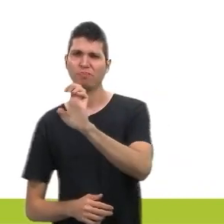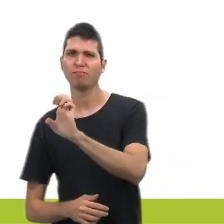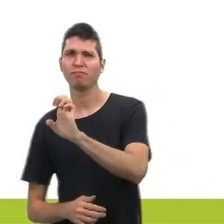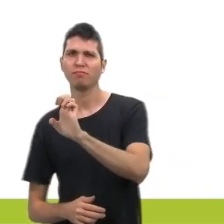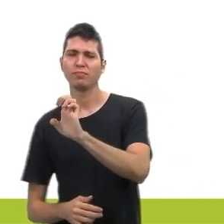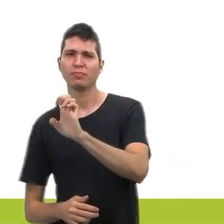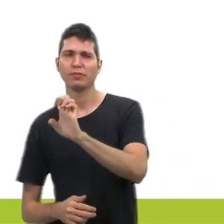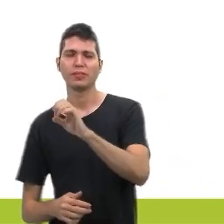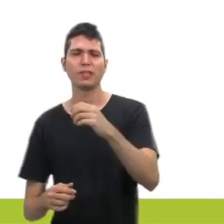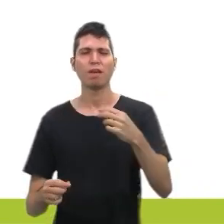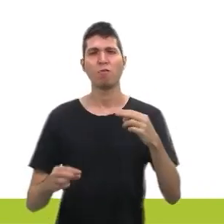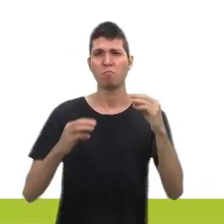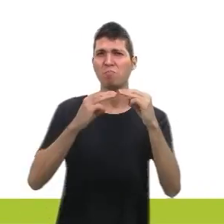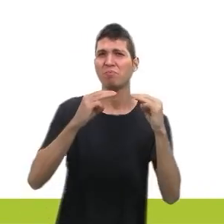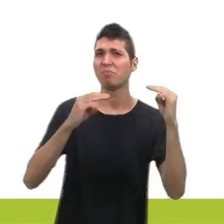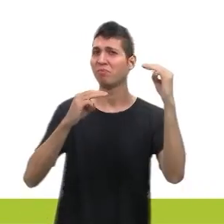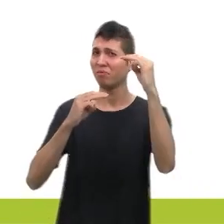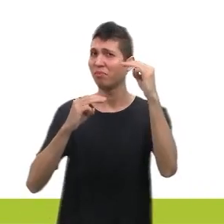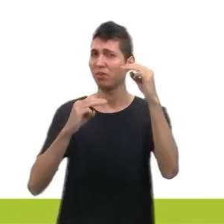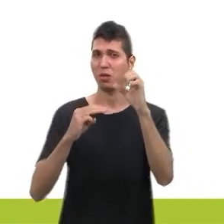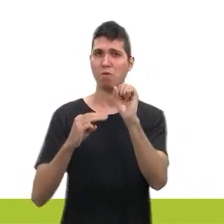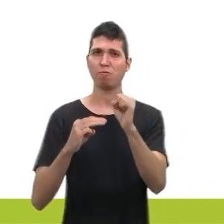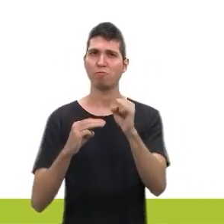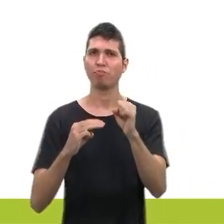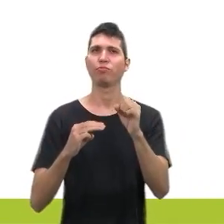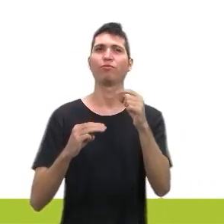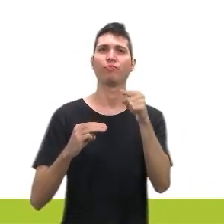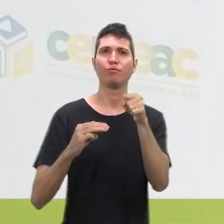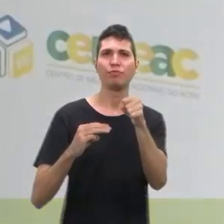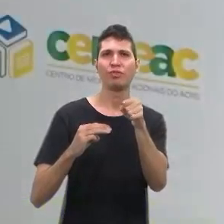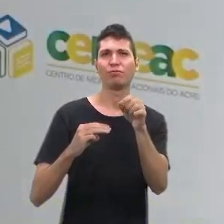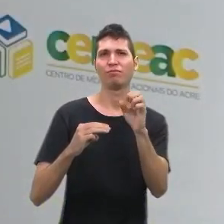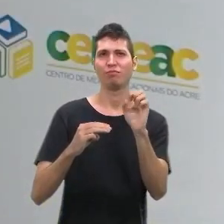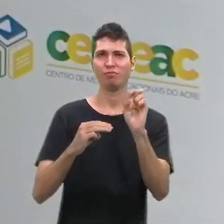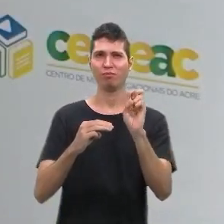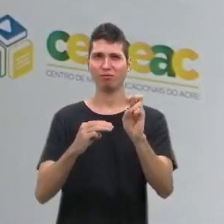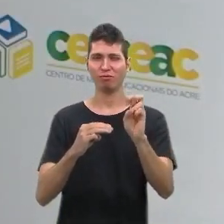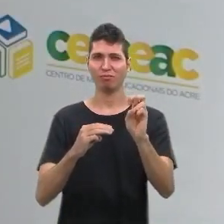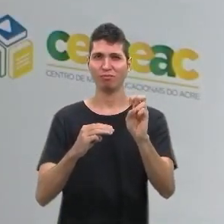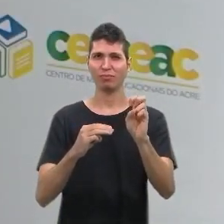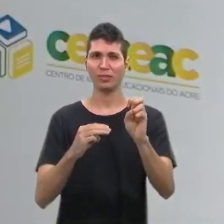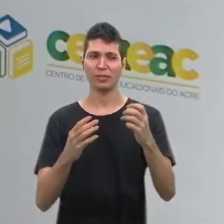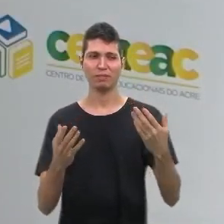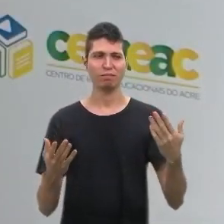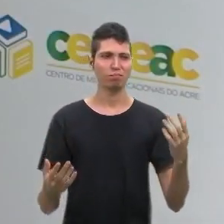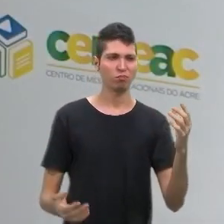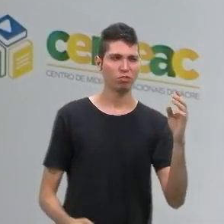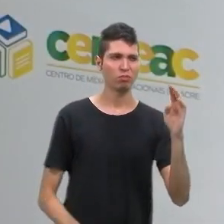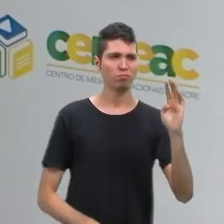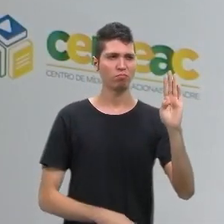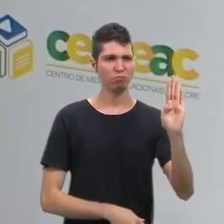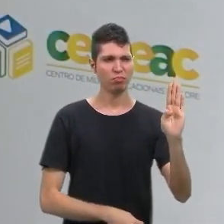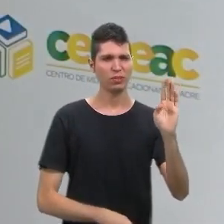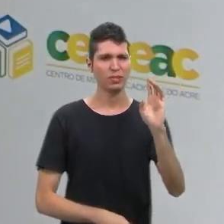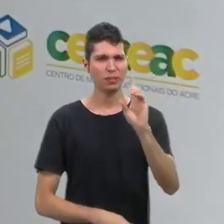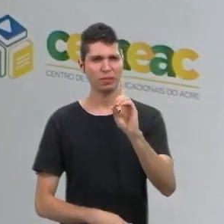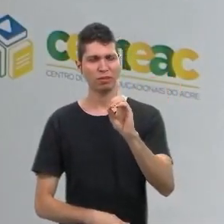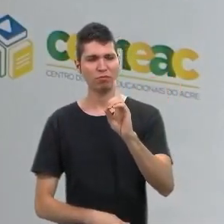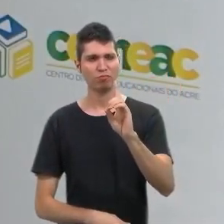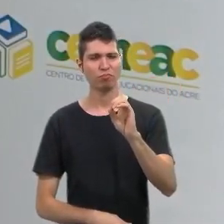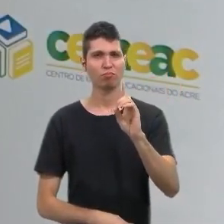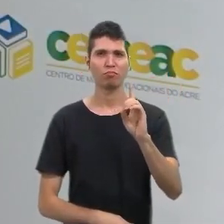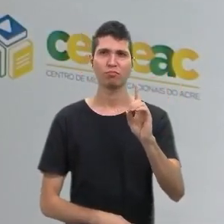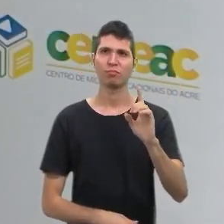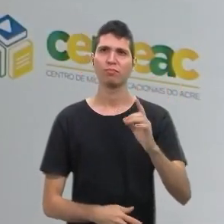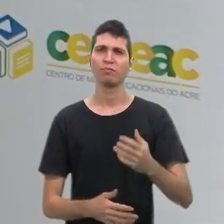é 8,5. Isso quer dizer o quê? Que a B também eu posso mandar embora, e agora eu fiquei entre essas duas aqui, ó. Sacaram? Professor, por